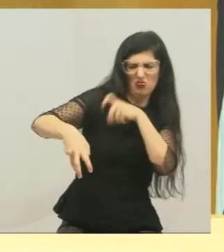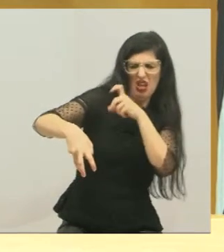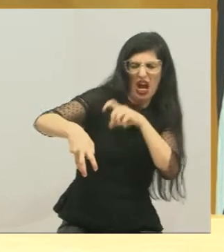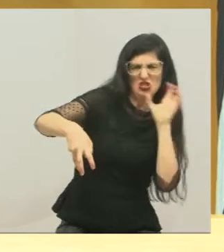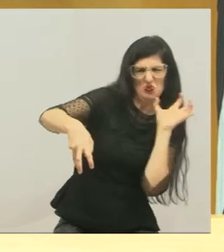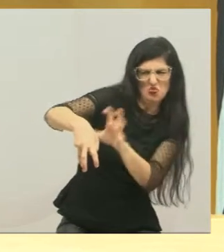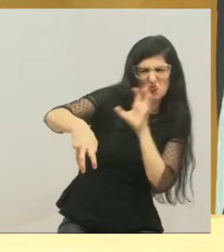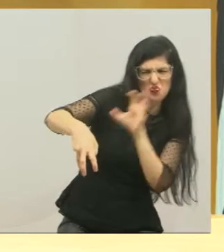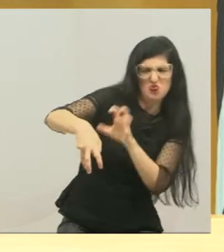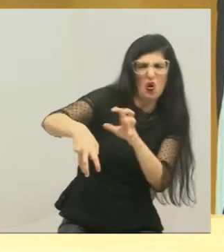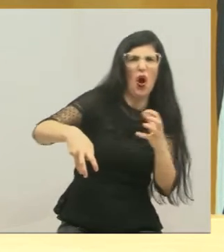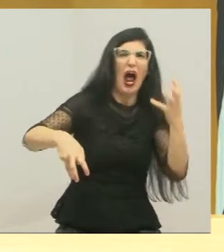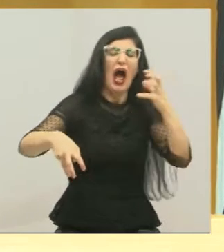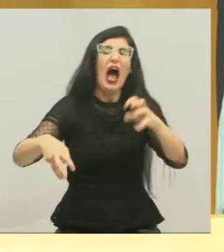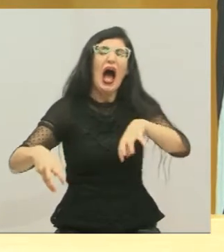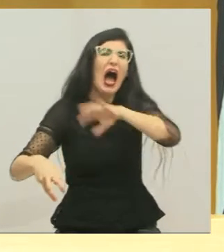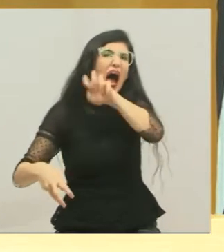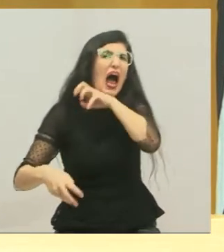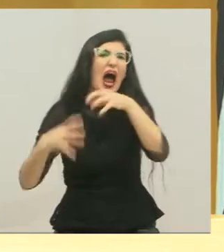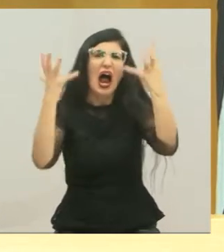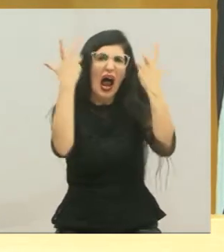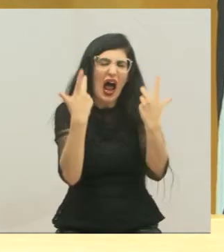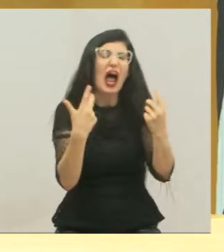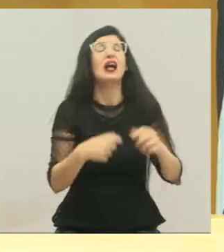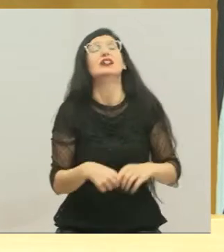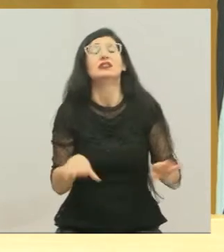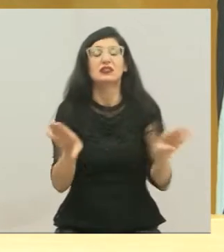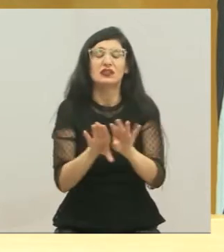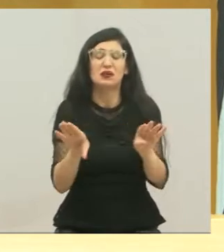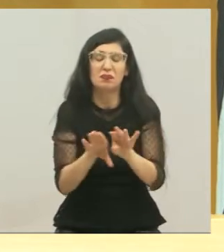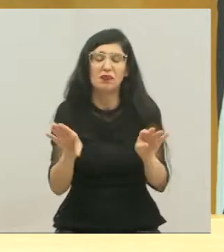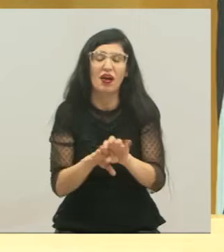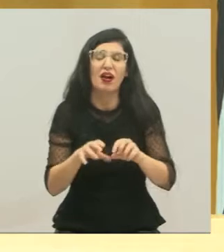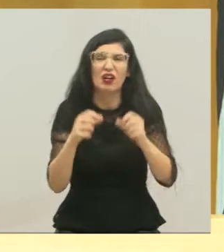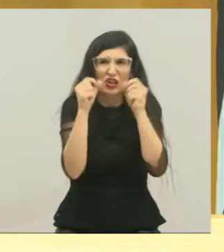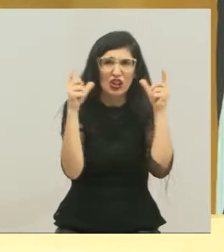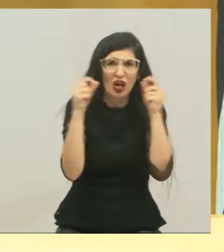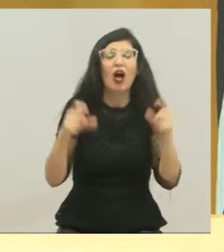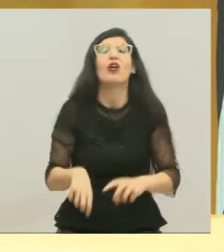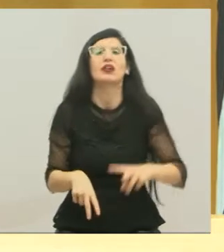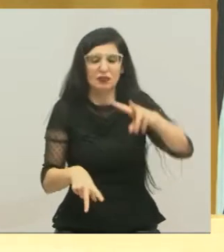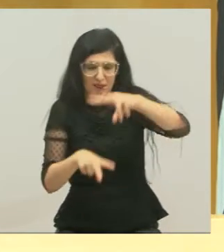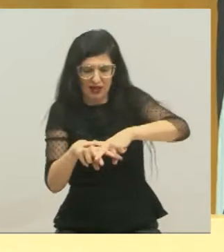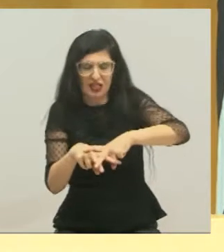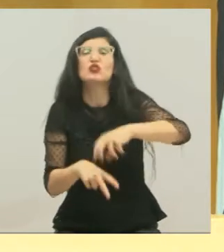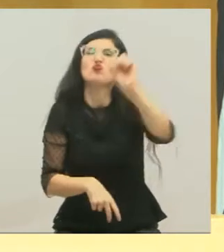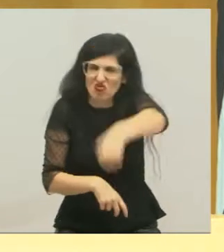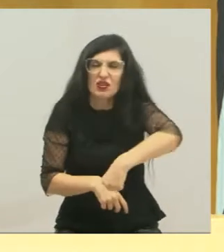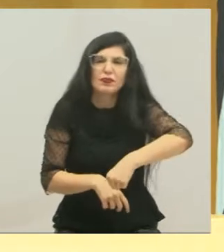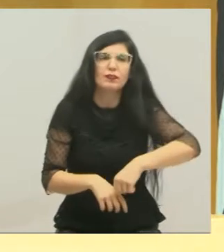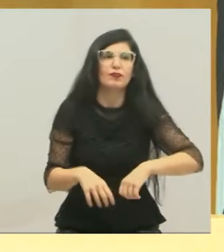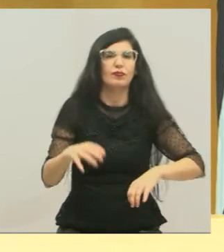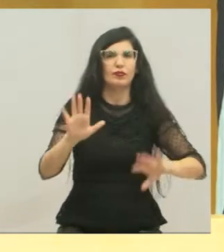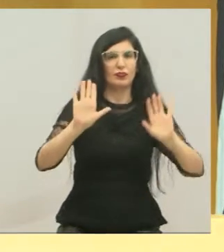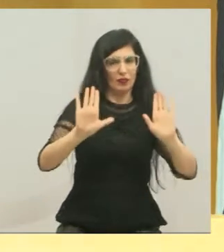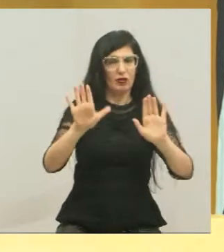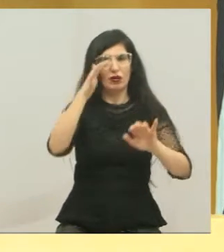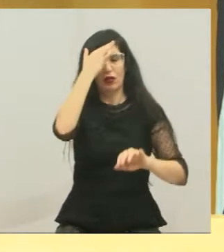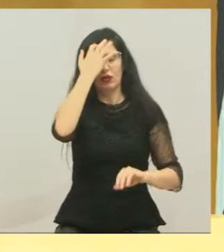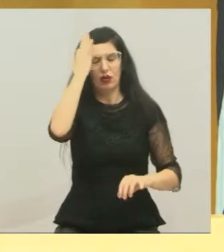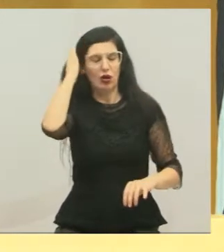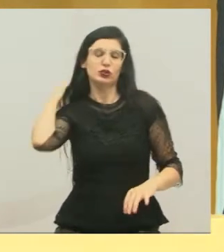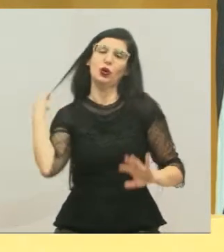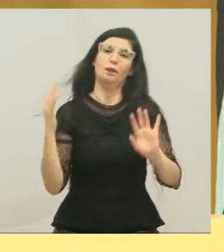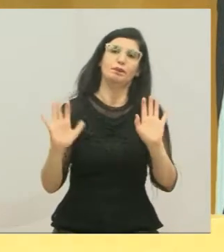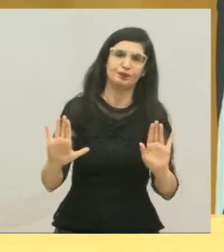crianças para idosos eu vi muito isso no Facebook volta a falar aqui uma causa não anula a outra nós